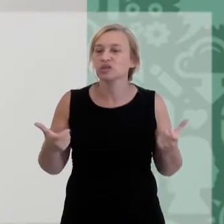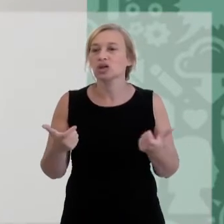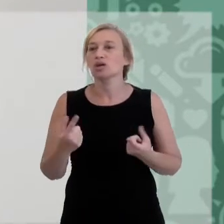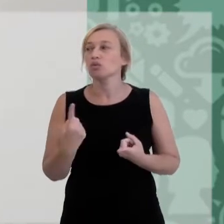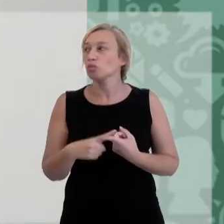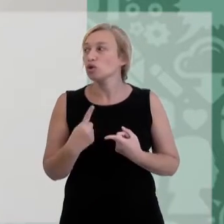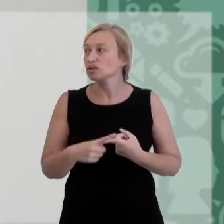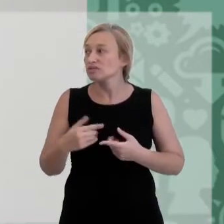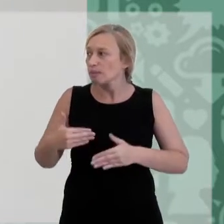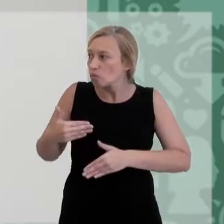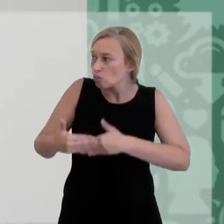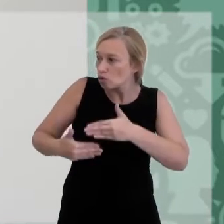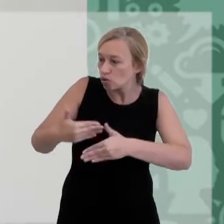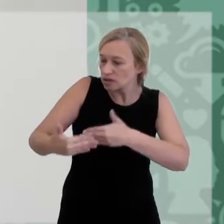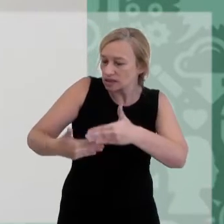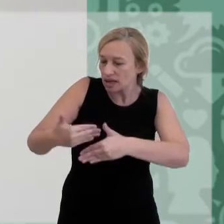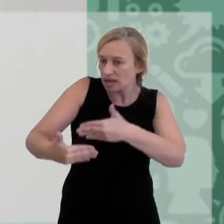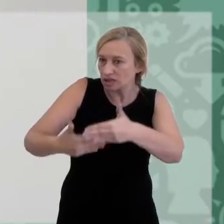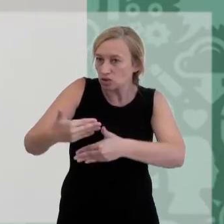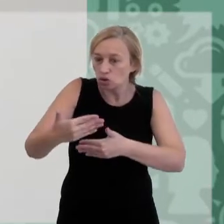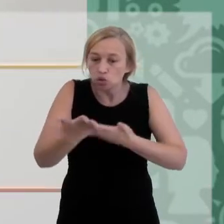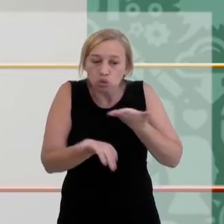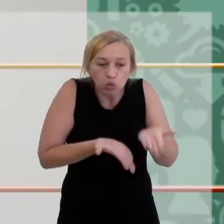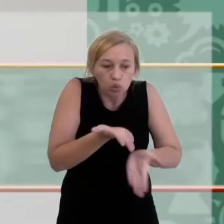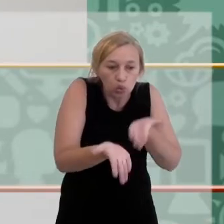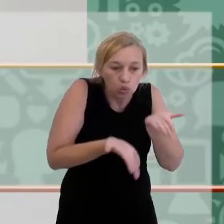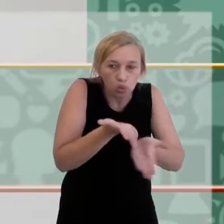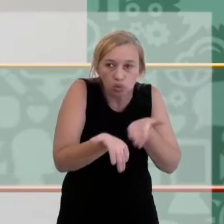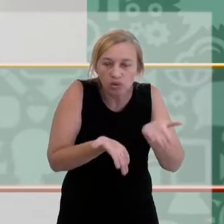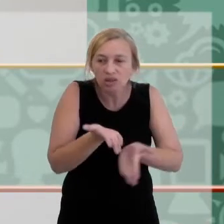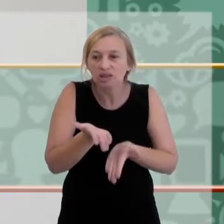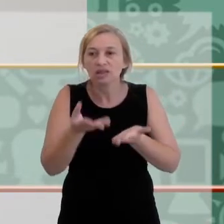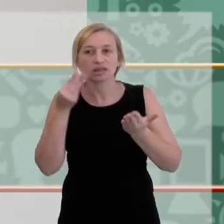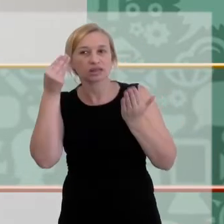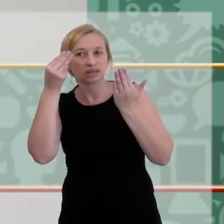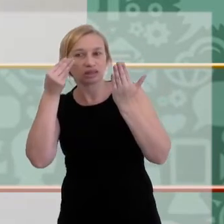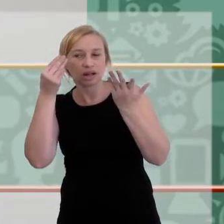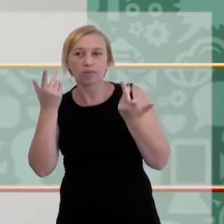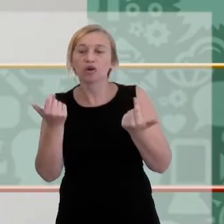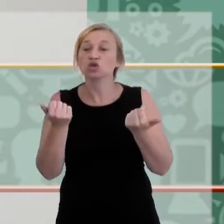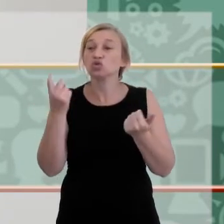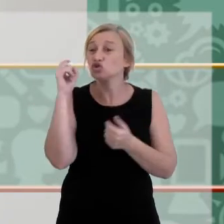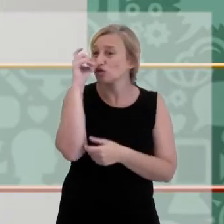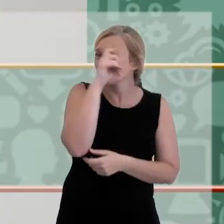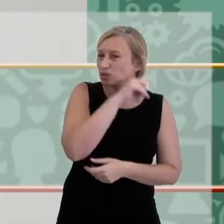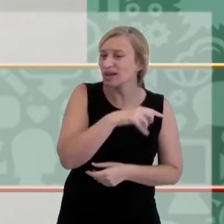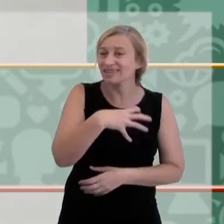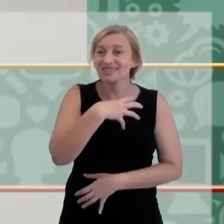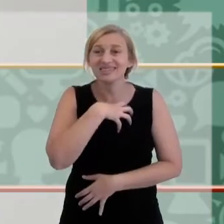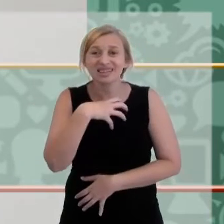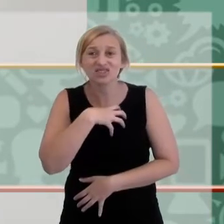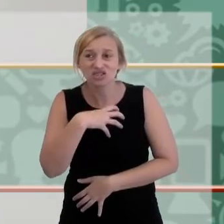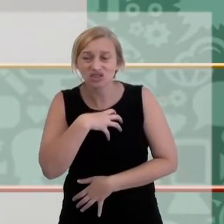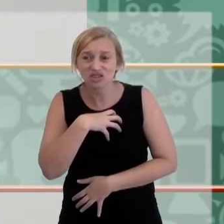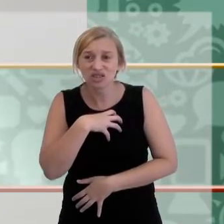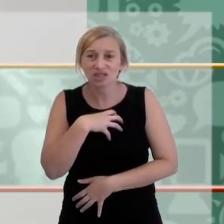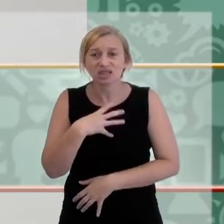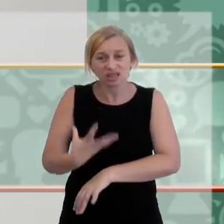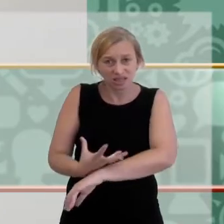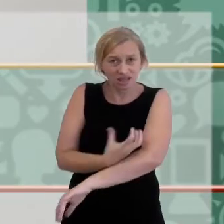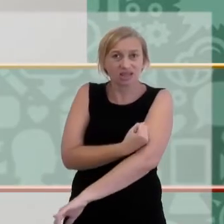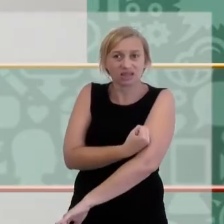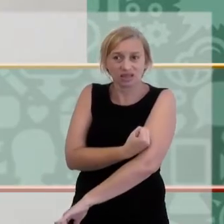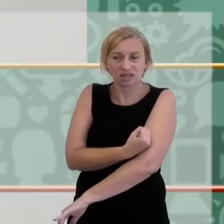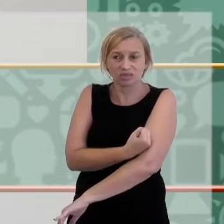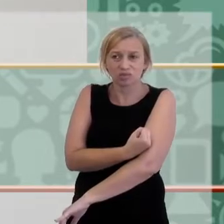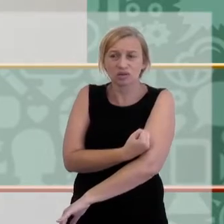porque você vai para um processo de cuidado, para um processo terapêutico, com dificuldade de sentir os seus